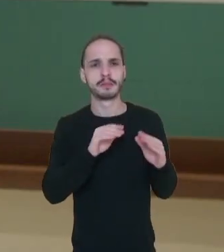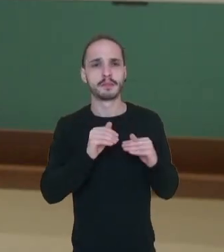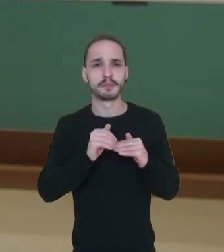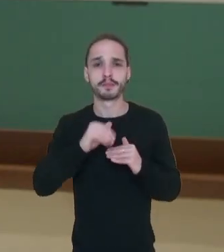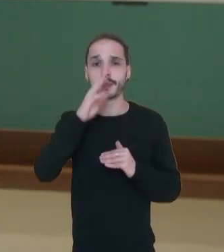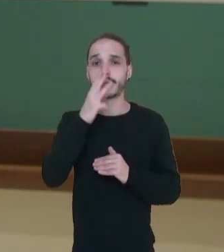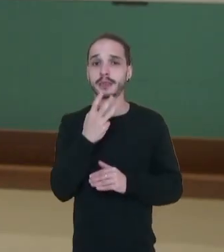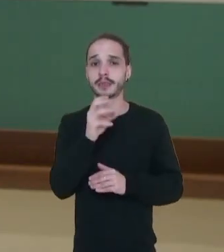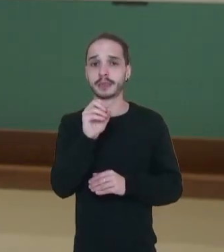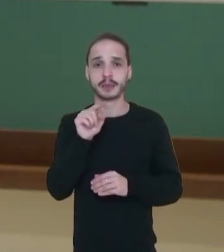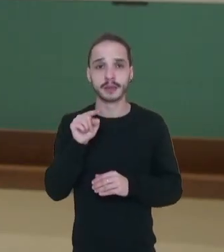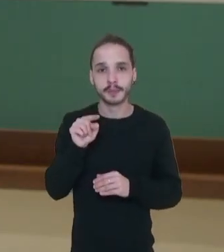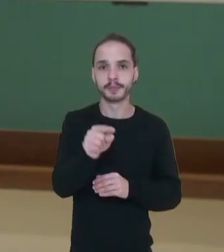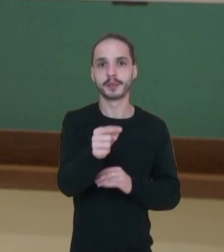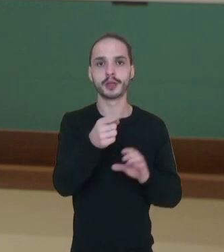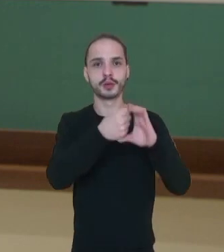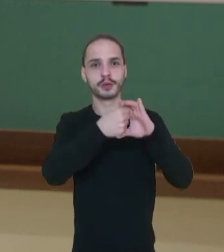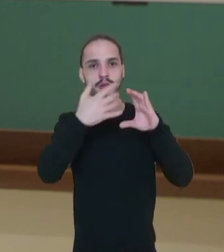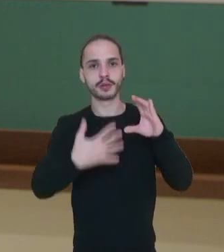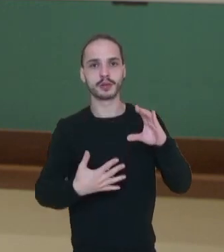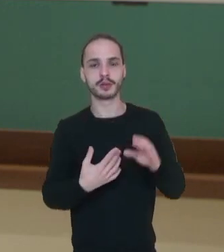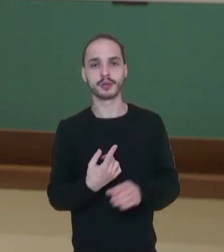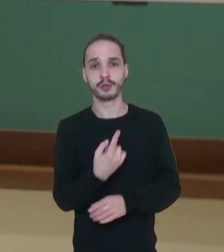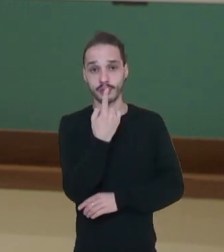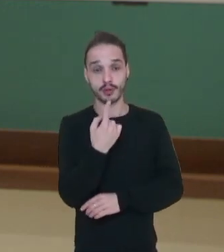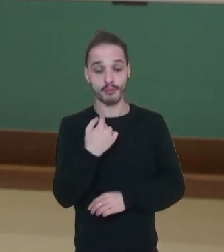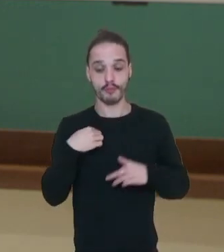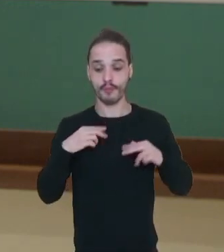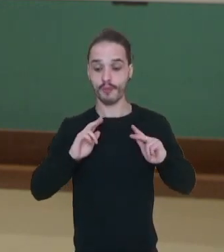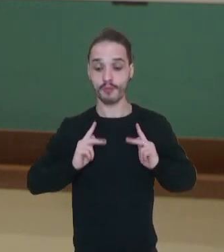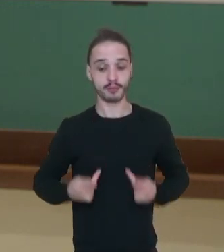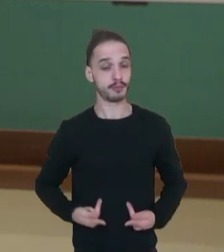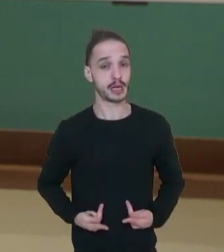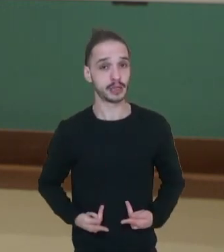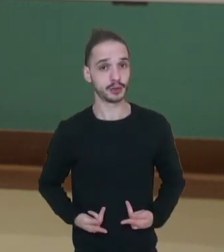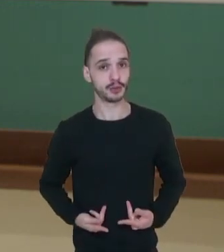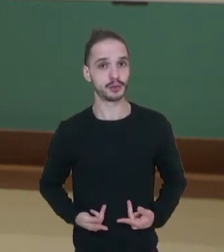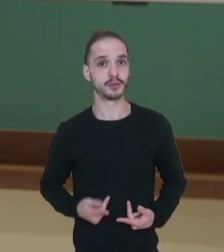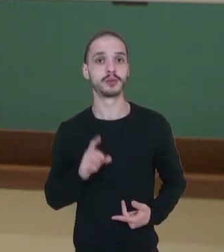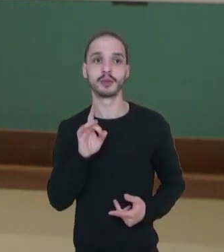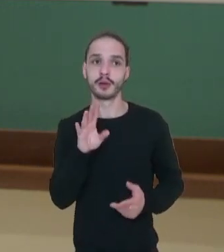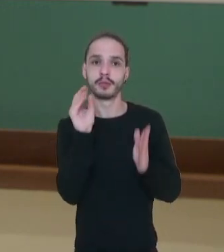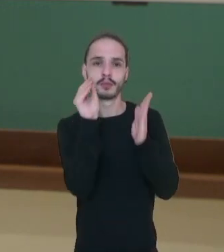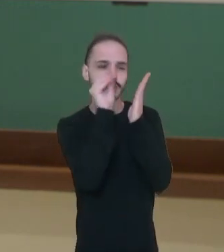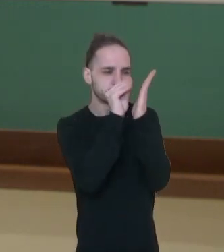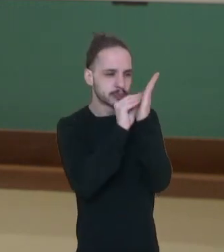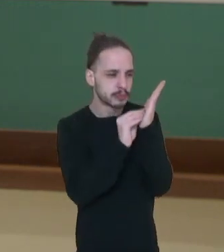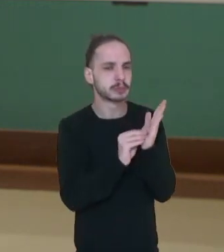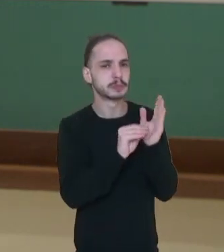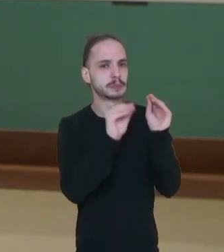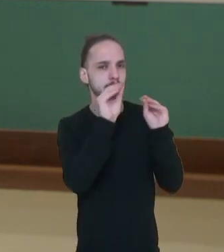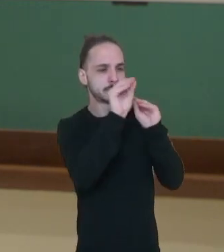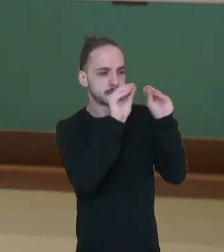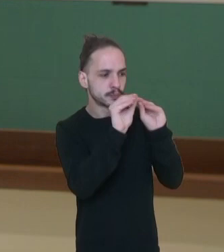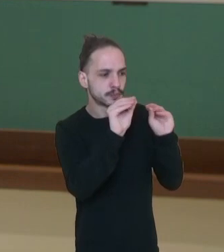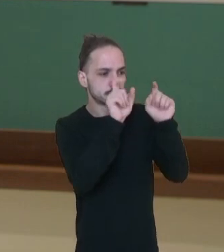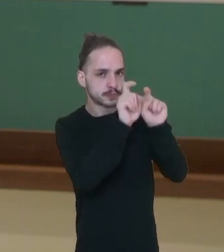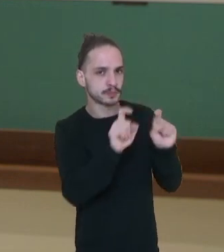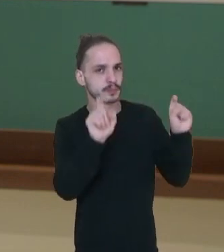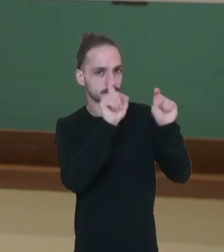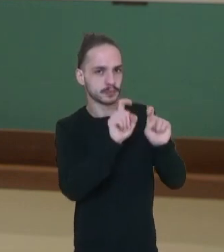mil características num único, no, lá no ser humano. Então, é colocado essas características lá em programas de computador,